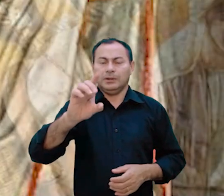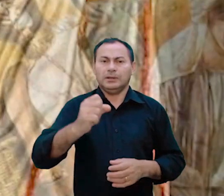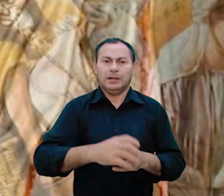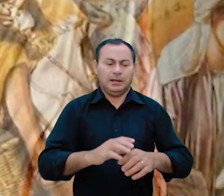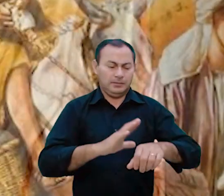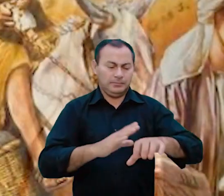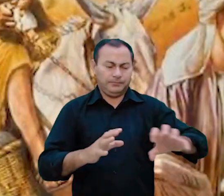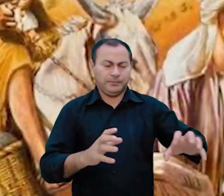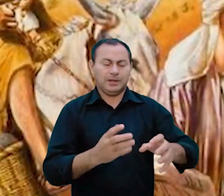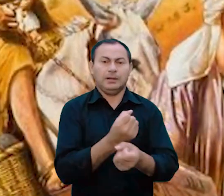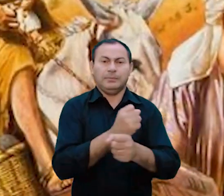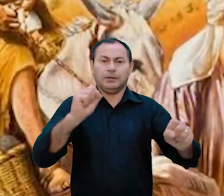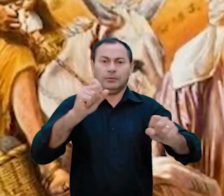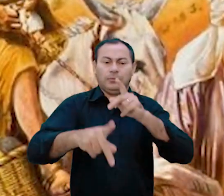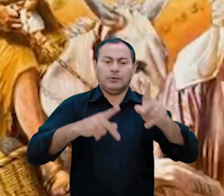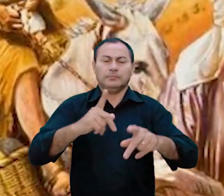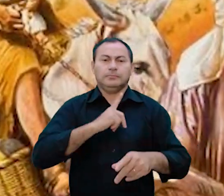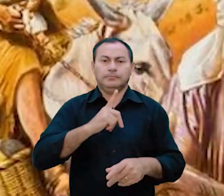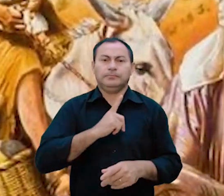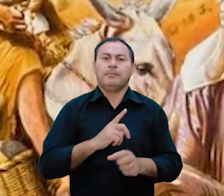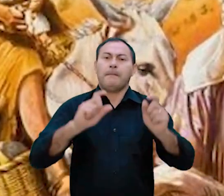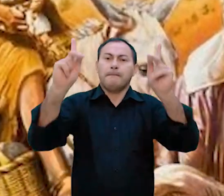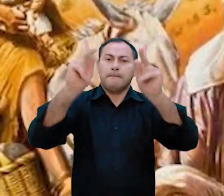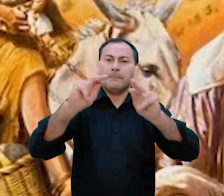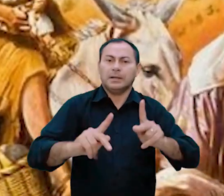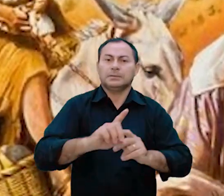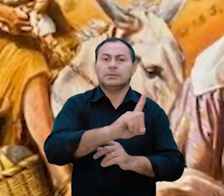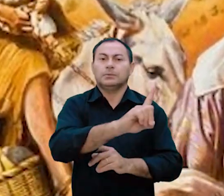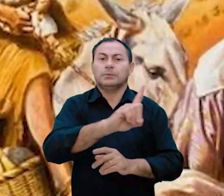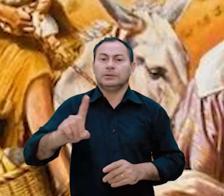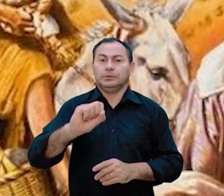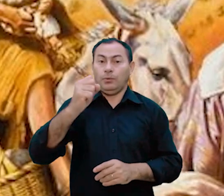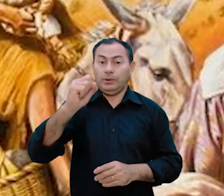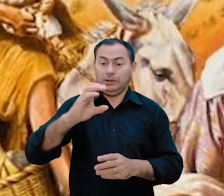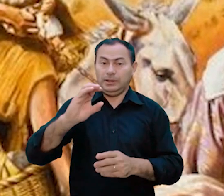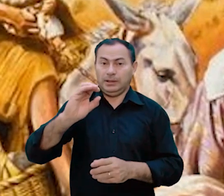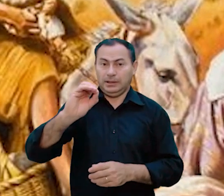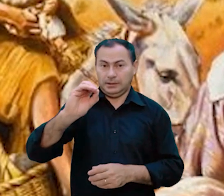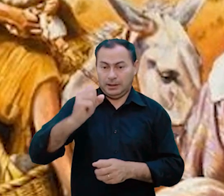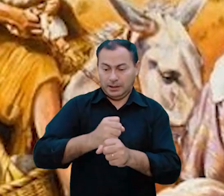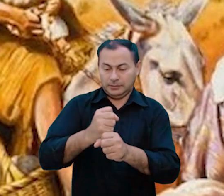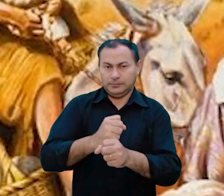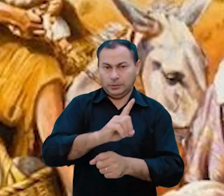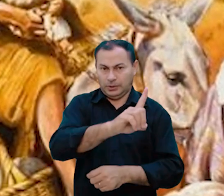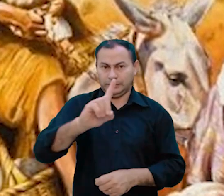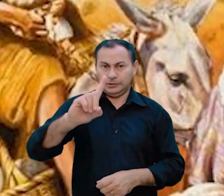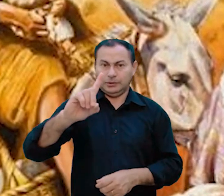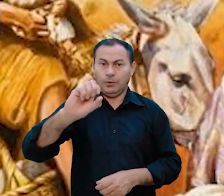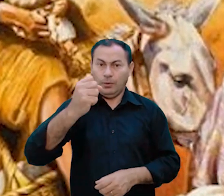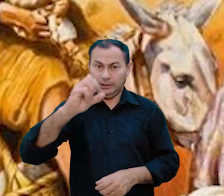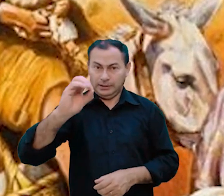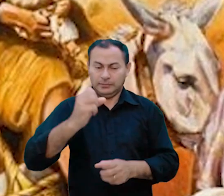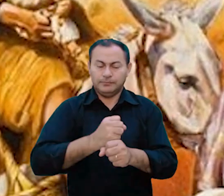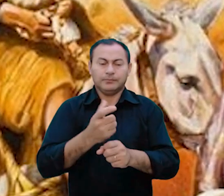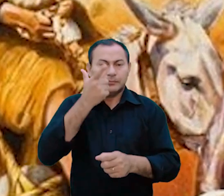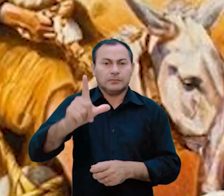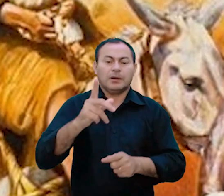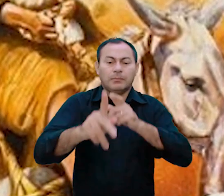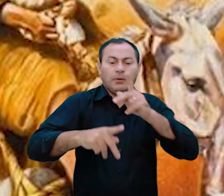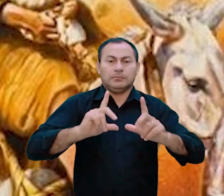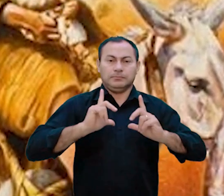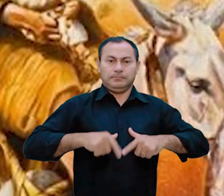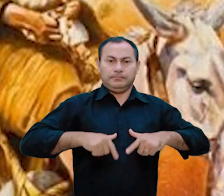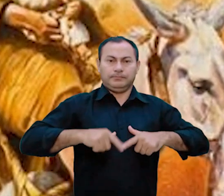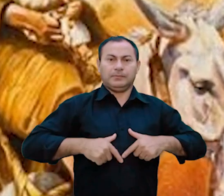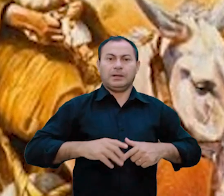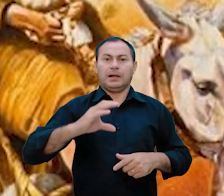canhoto. Eude libertou o povo e eles tiveram paz durante 80 anos. A terceira apostasia resultou na